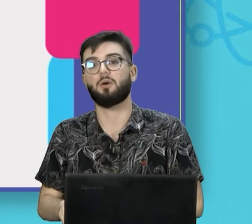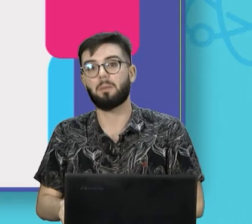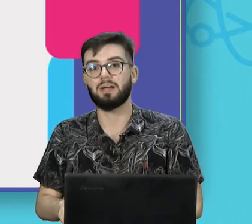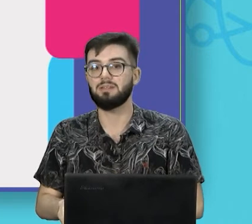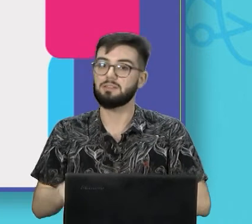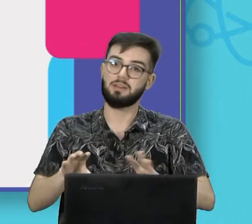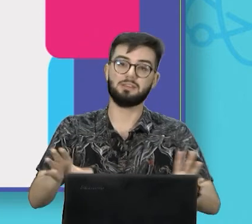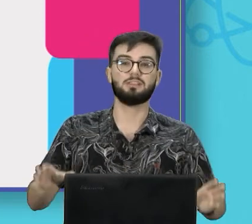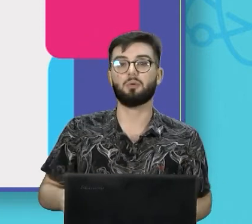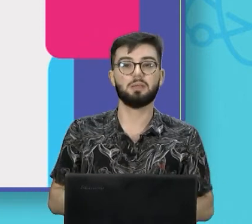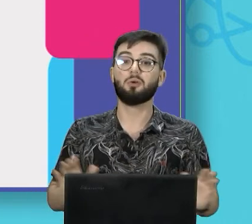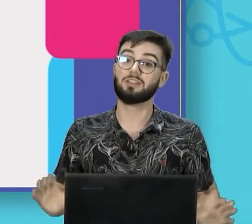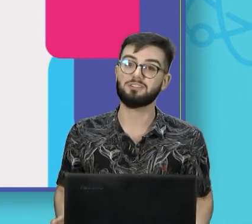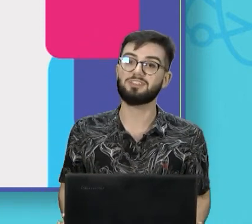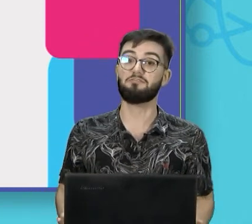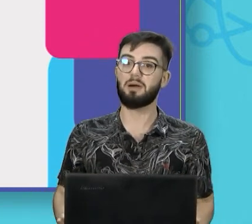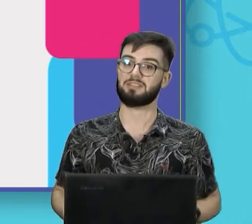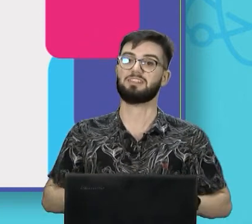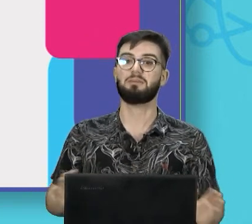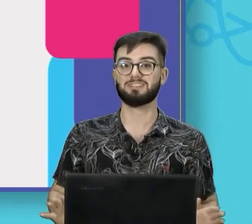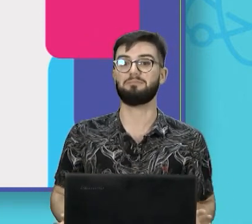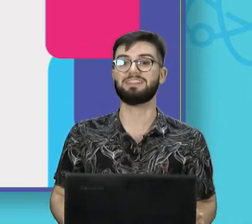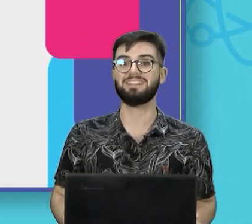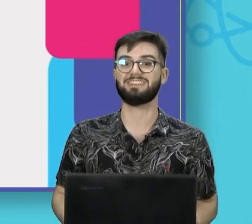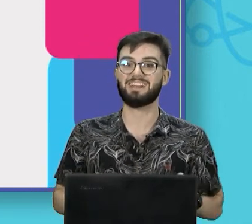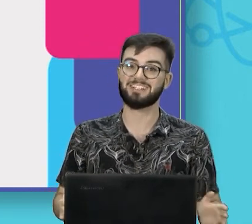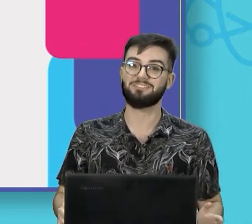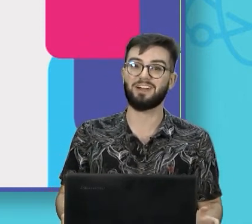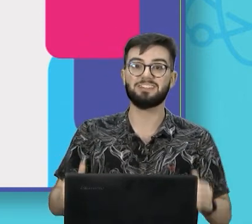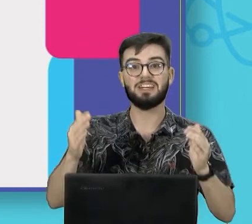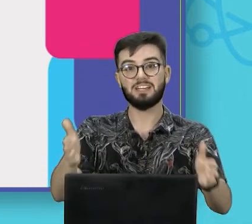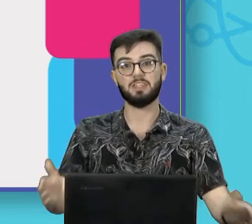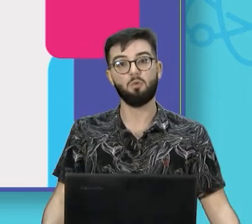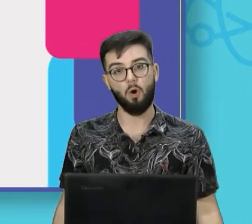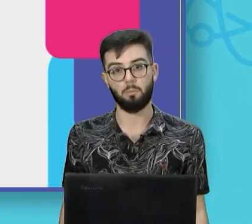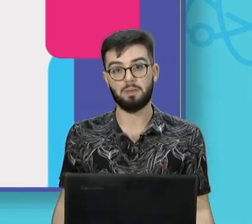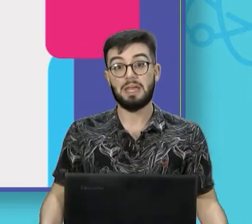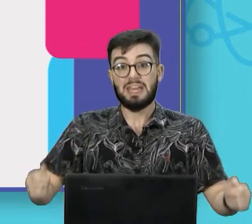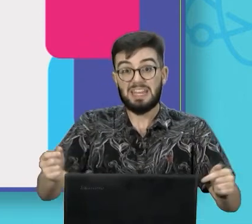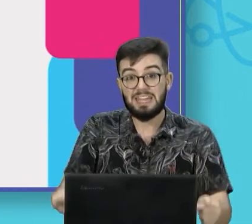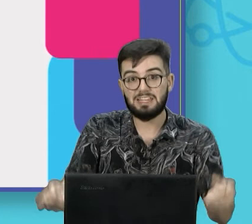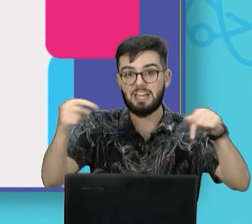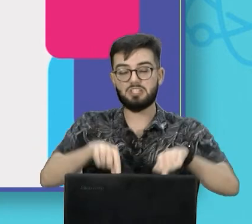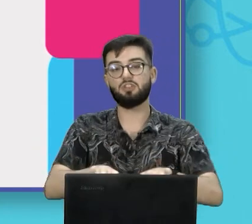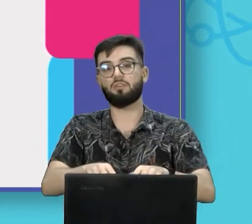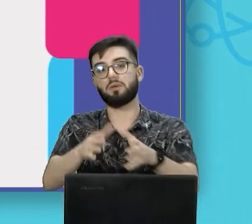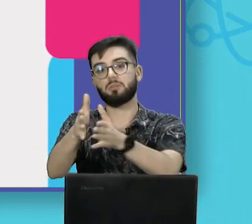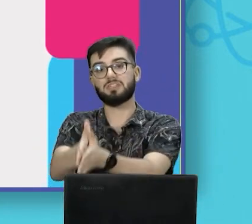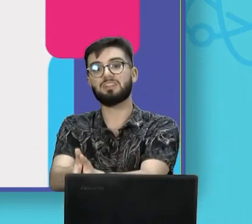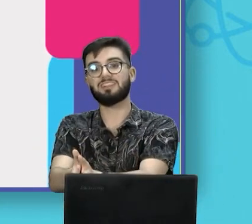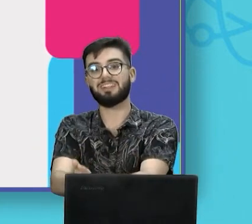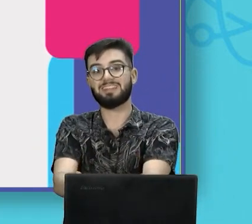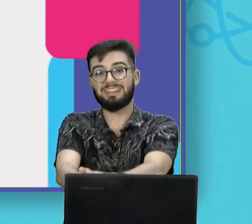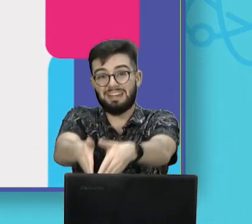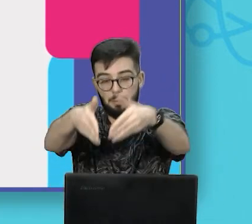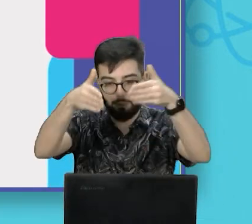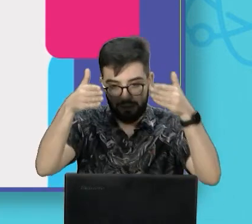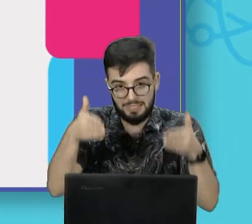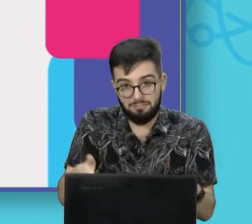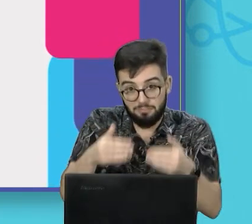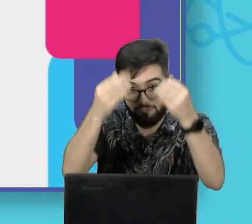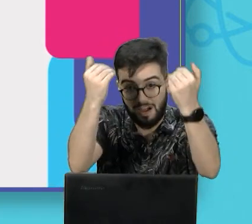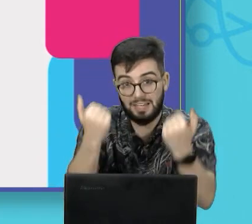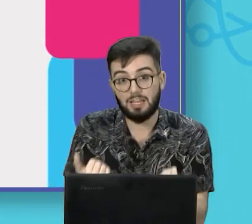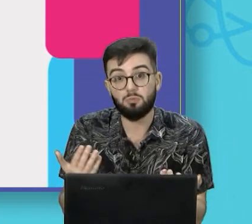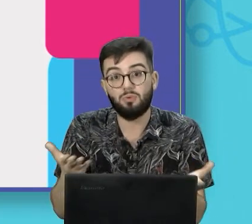ameaçam paralisar o país é sinal que a democracia não serve mais eles basicamente isso que a gente vai dar um golpe e em dez de novembro de 37